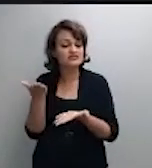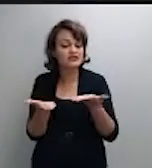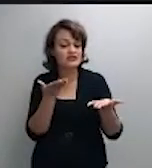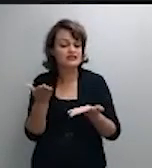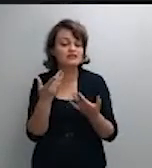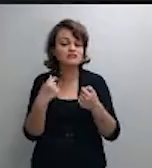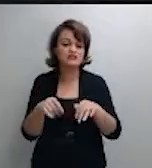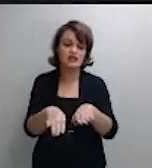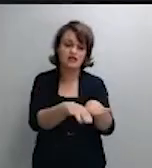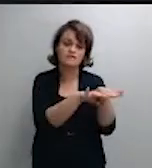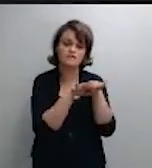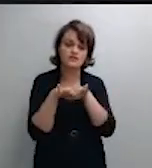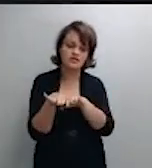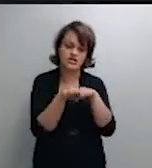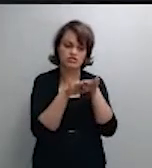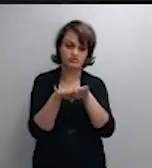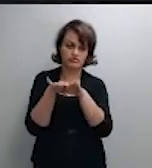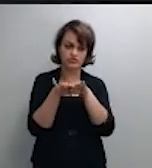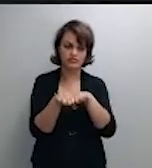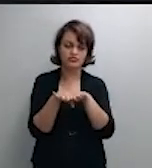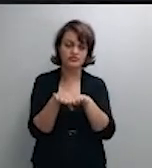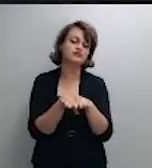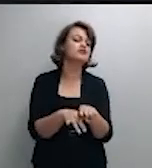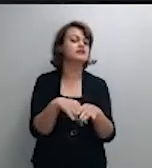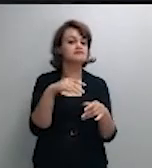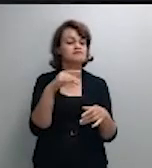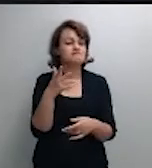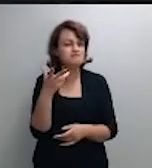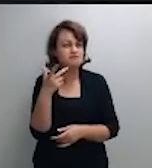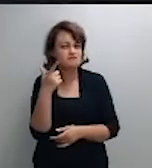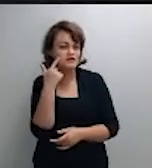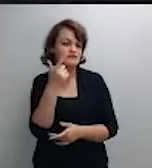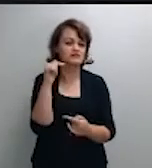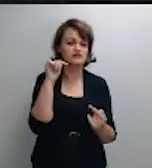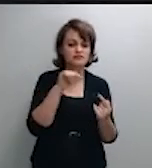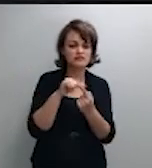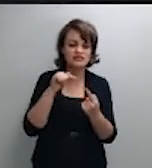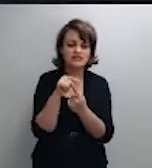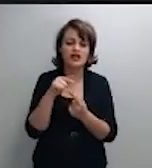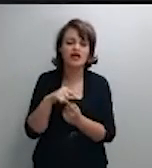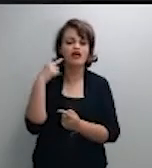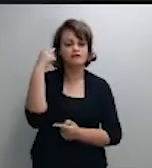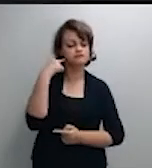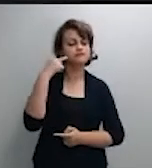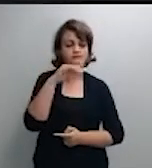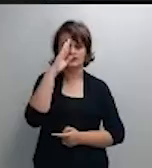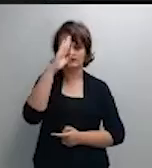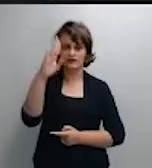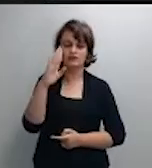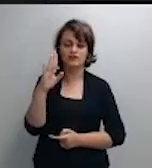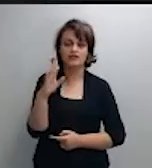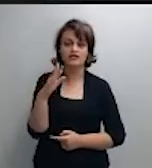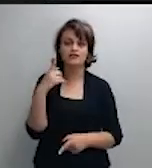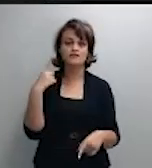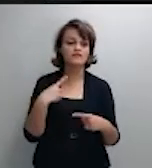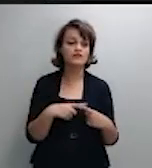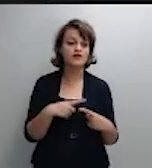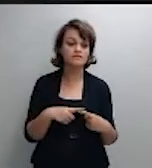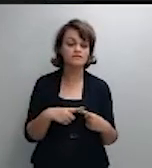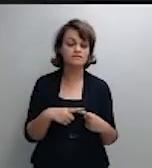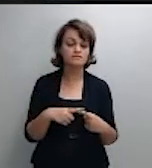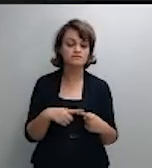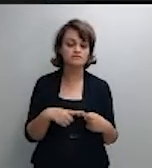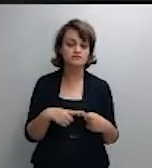equidade, por isonomia, pelo menos, aplicado ao advogado privado, porque não há